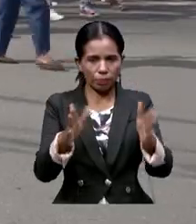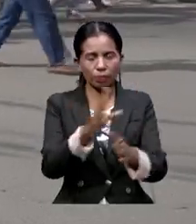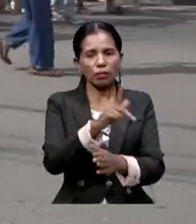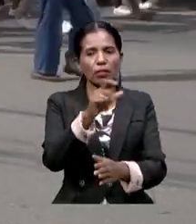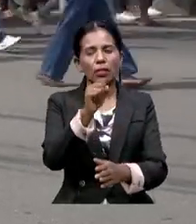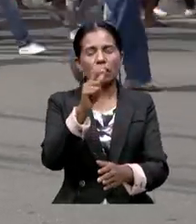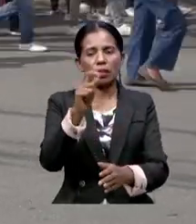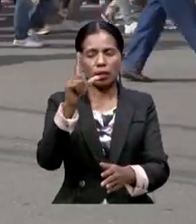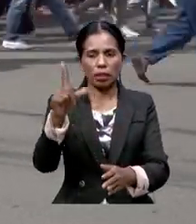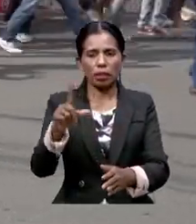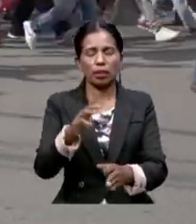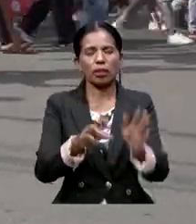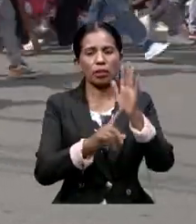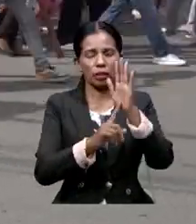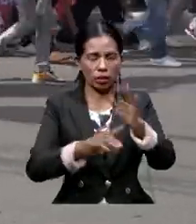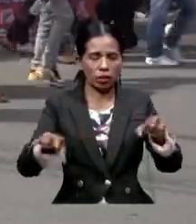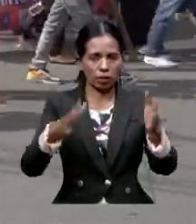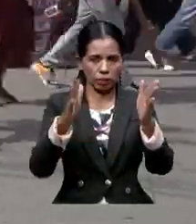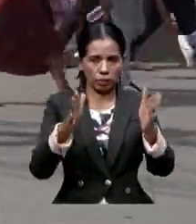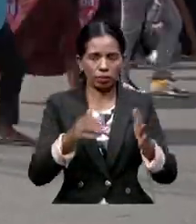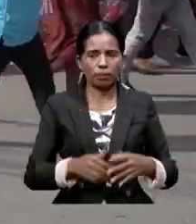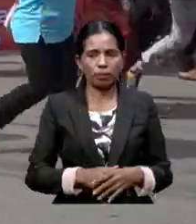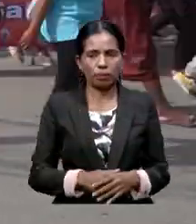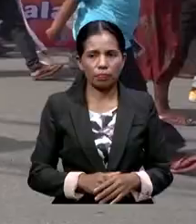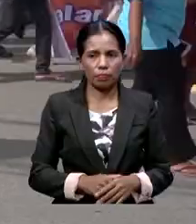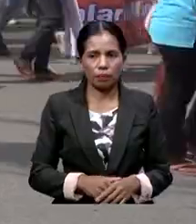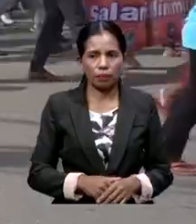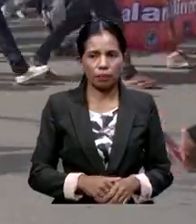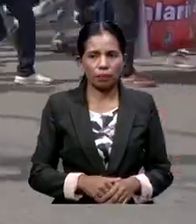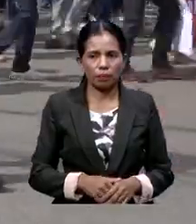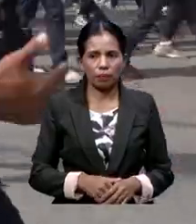no CAISTL representa trabalhador. Equipe cobertura, CMN.